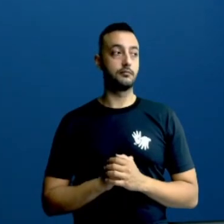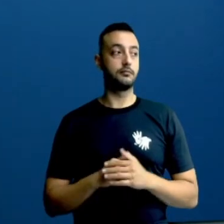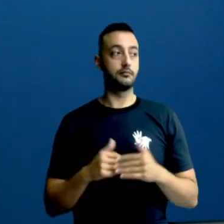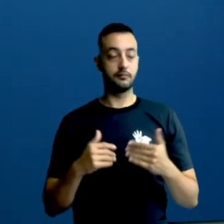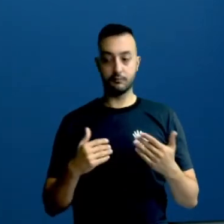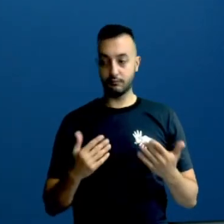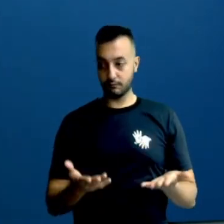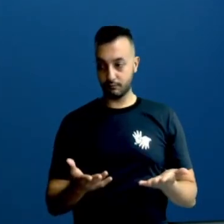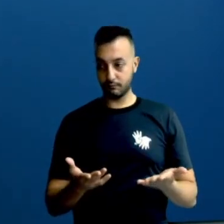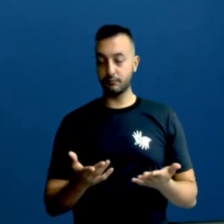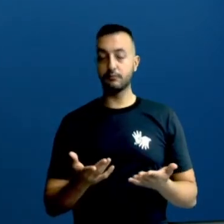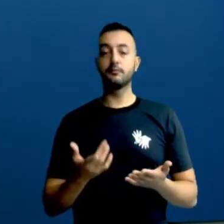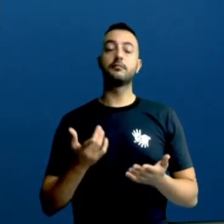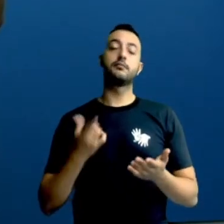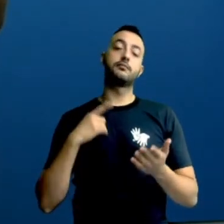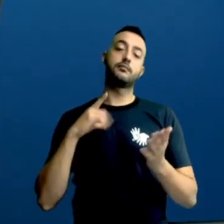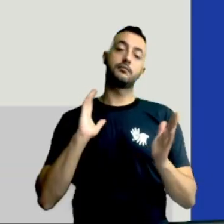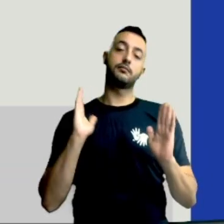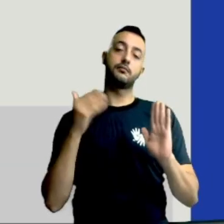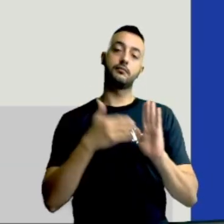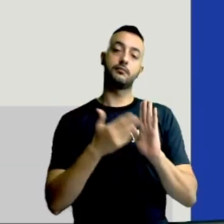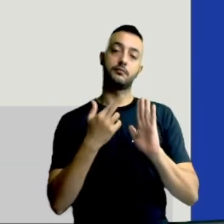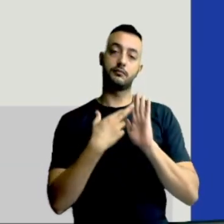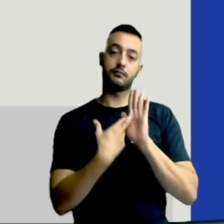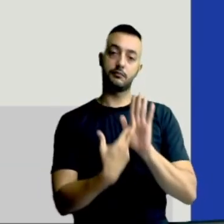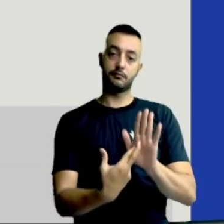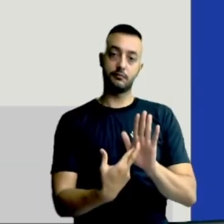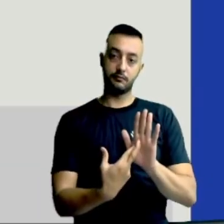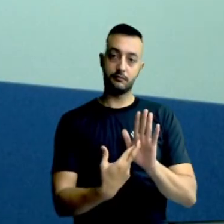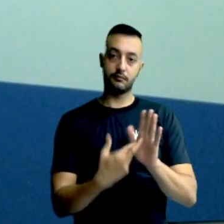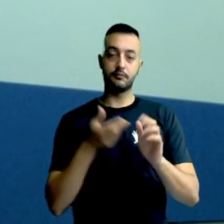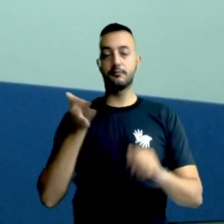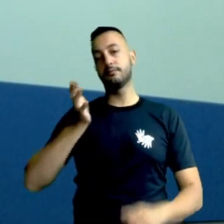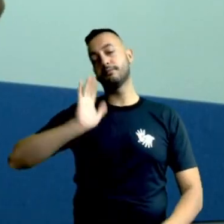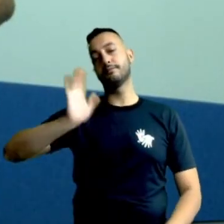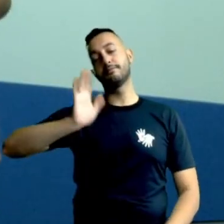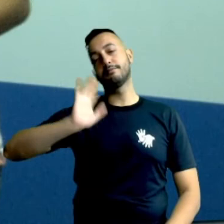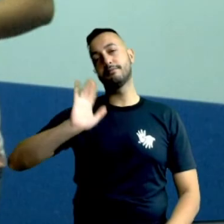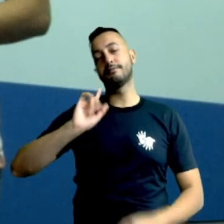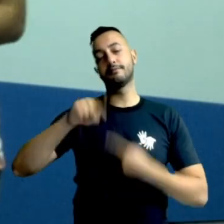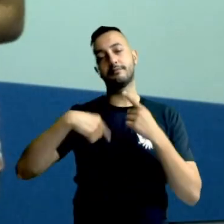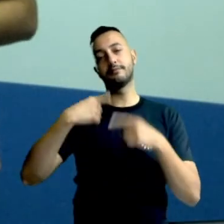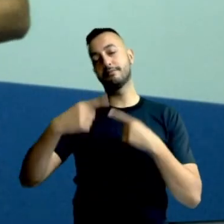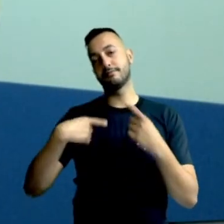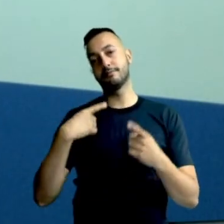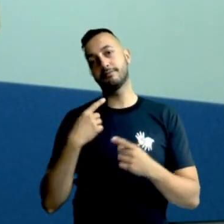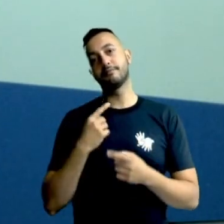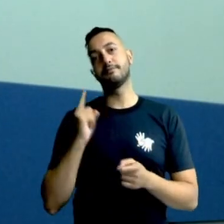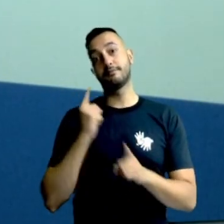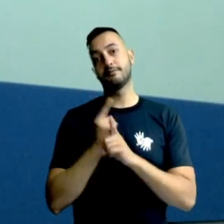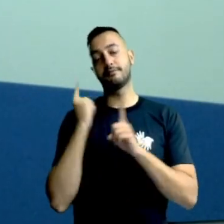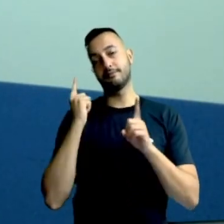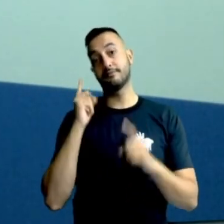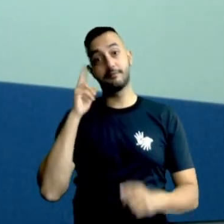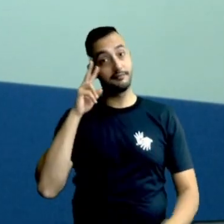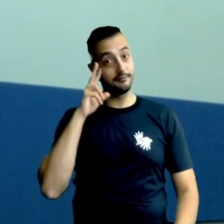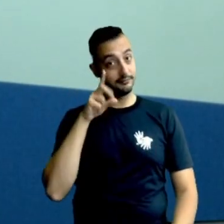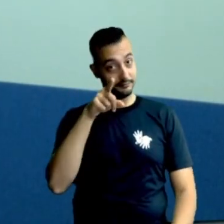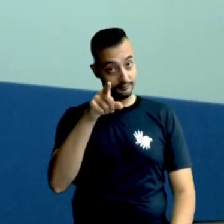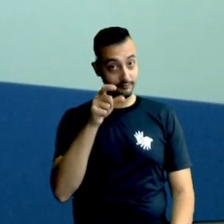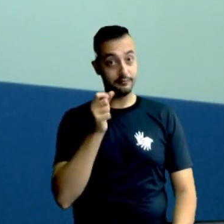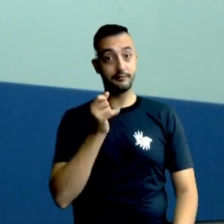Aqui estão as nossas referências, tá certo? Tchau, turminha, até a próxima. Lembre, se você